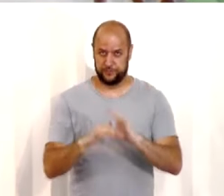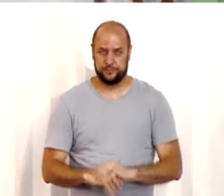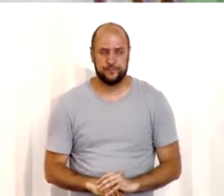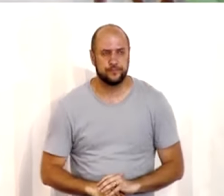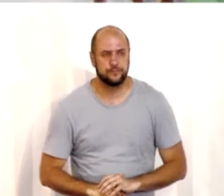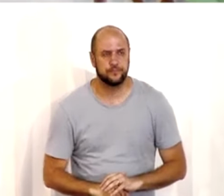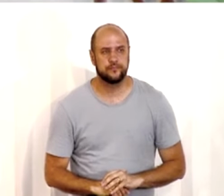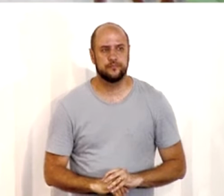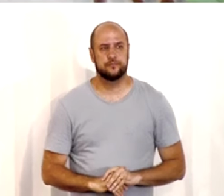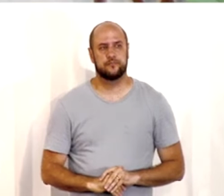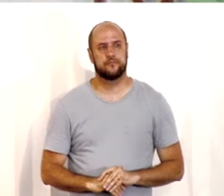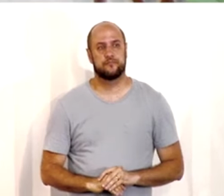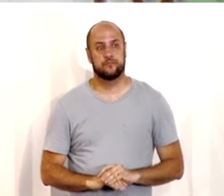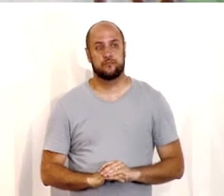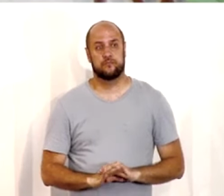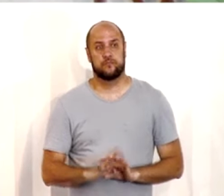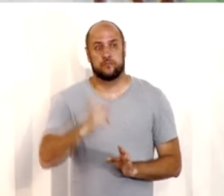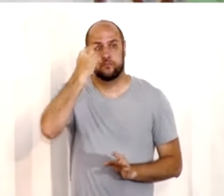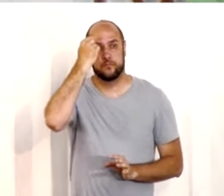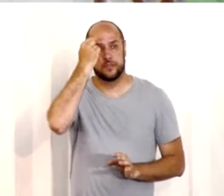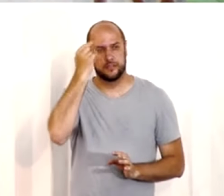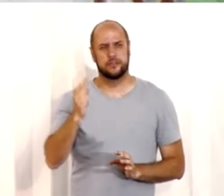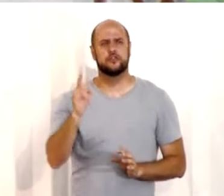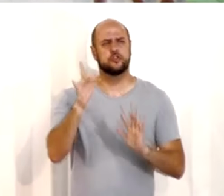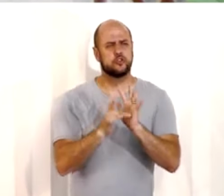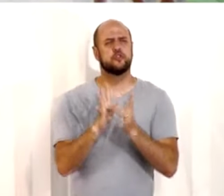tendo, pois, a Jesus, o Filho de Deus, como